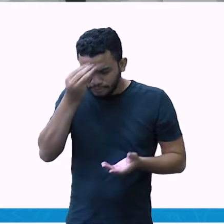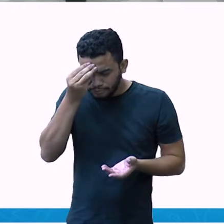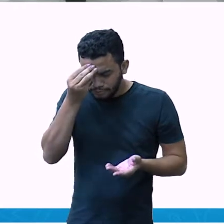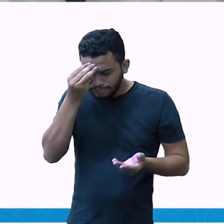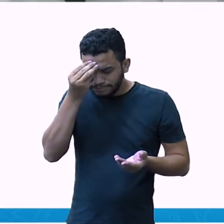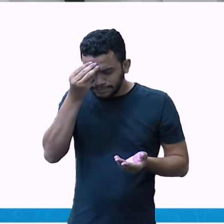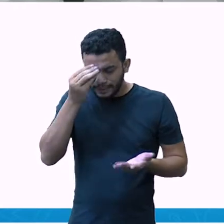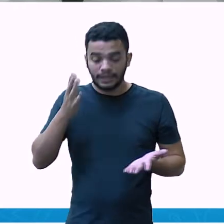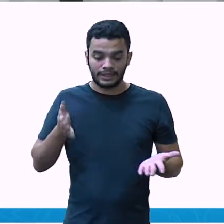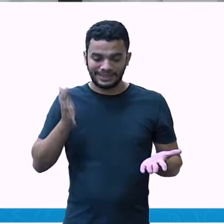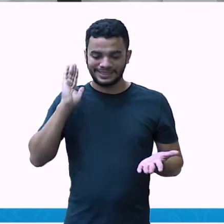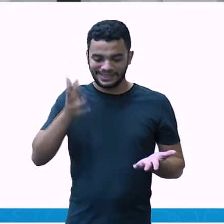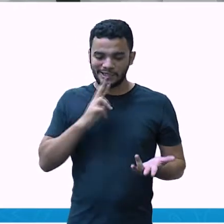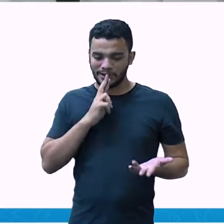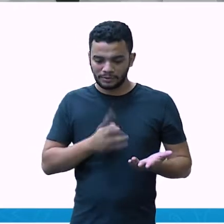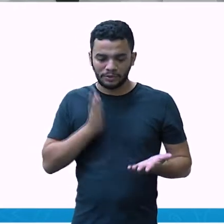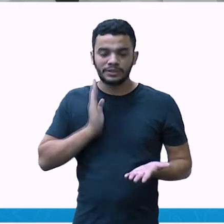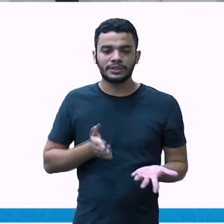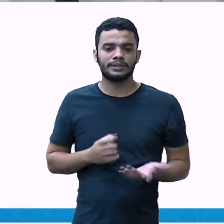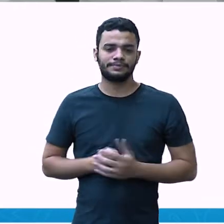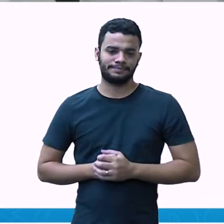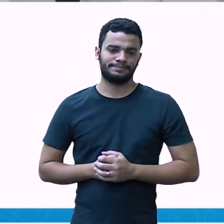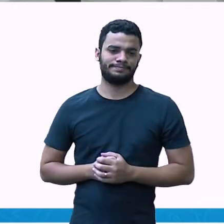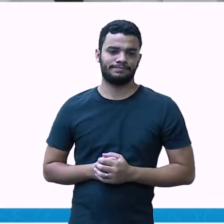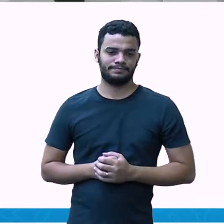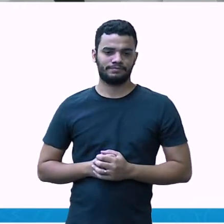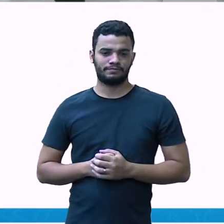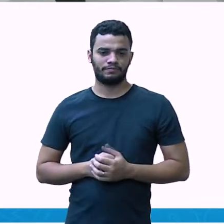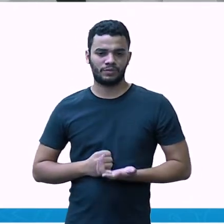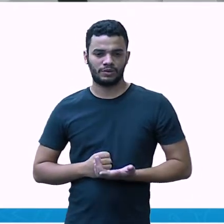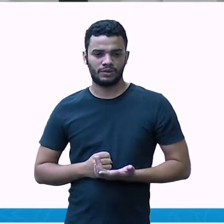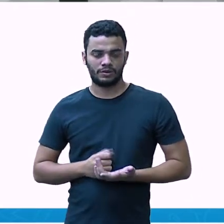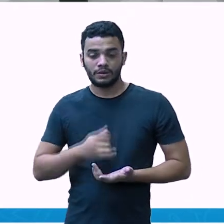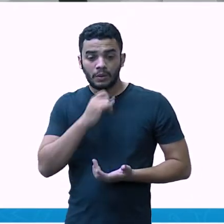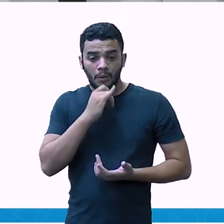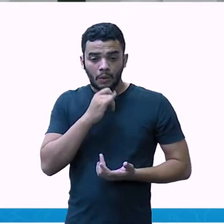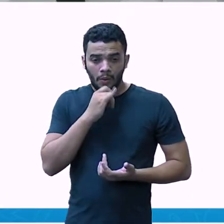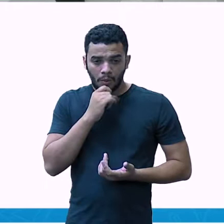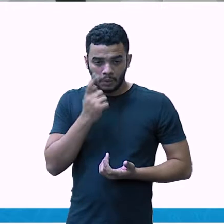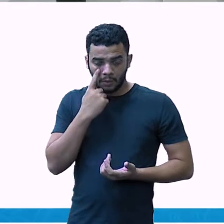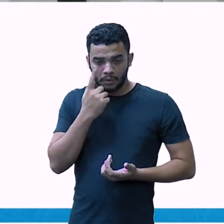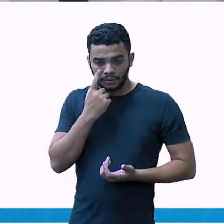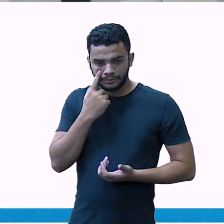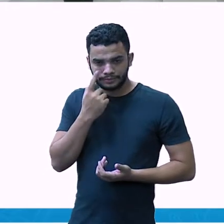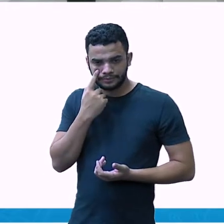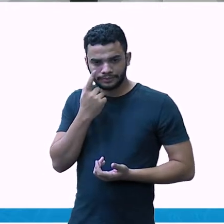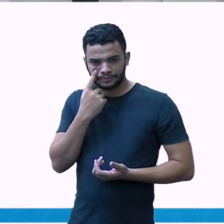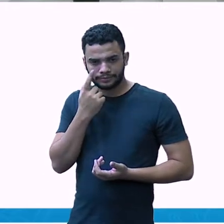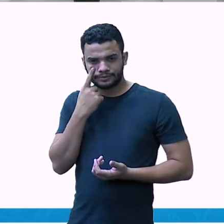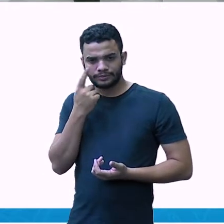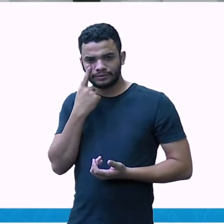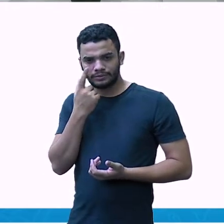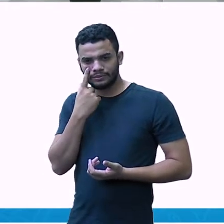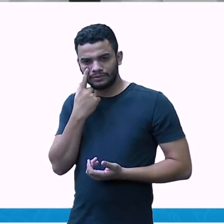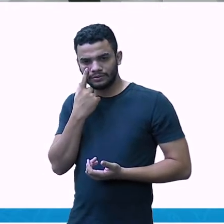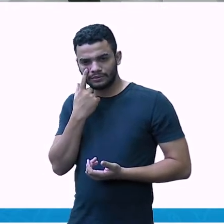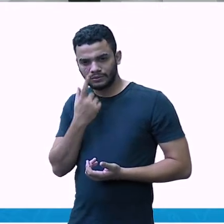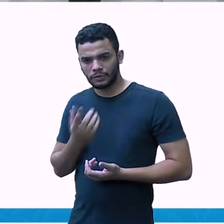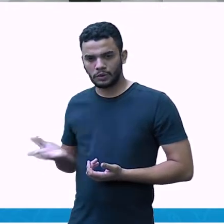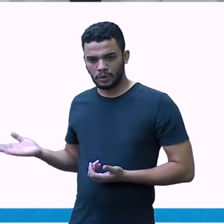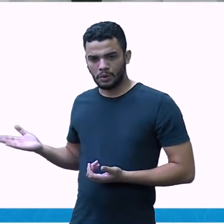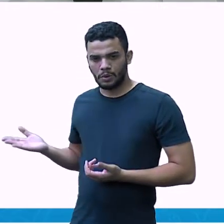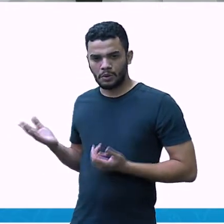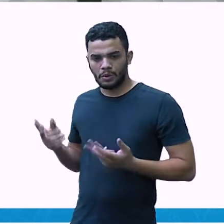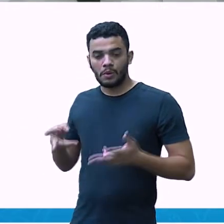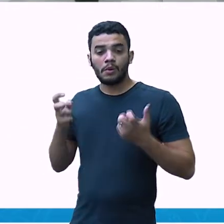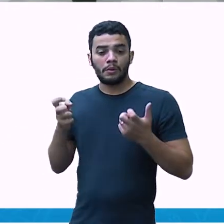quais eram as regiões em que mais da metade da população já vivia